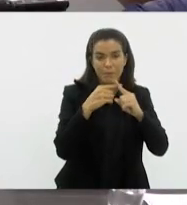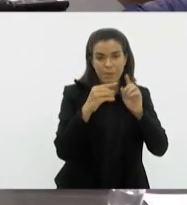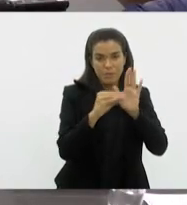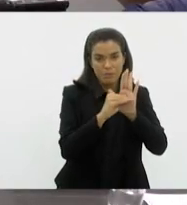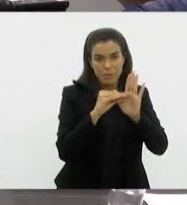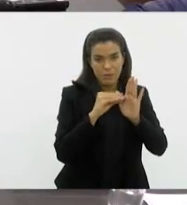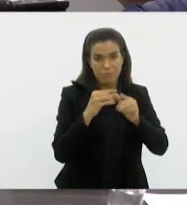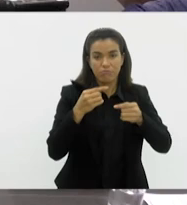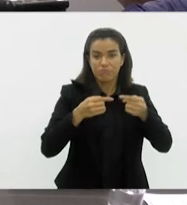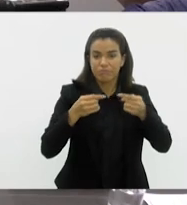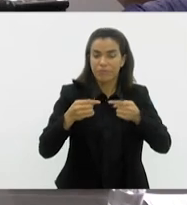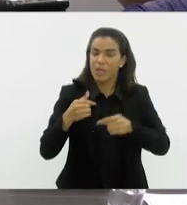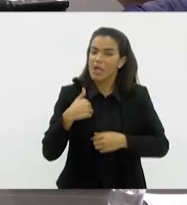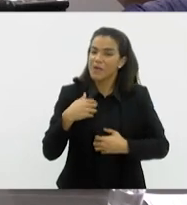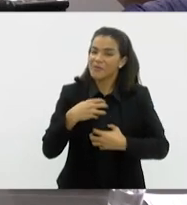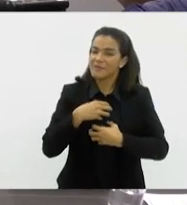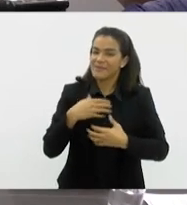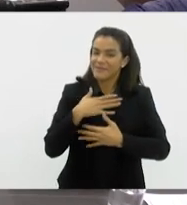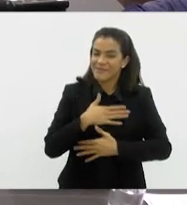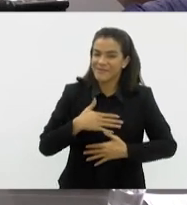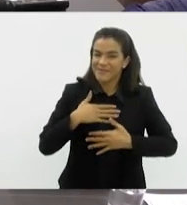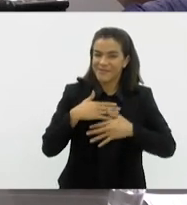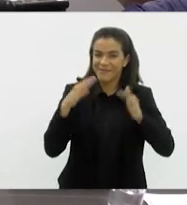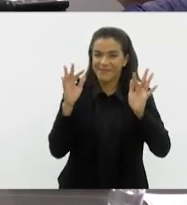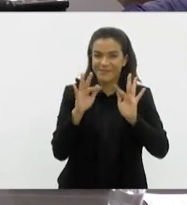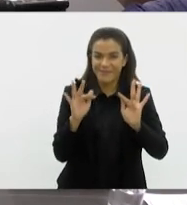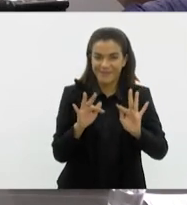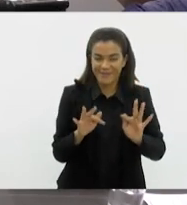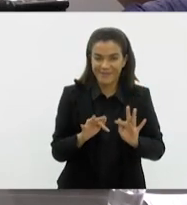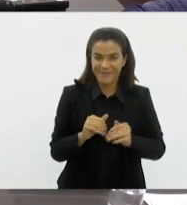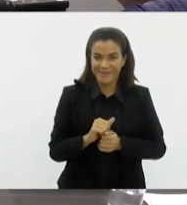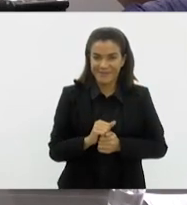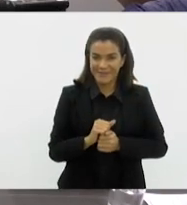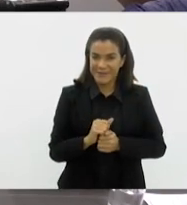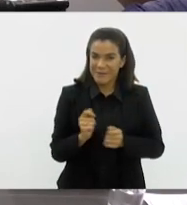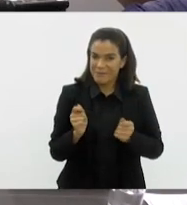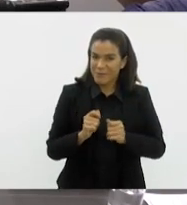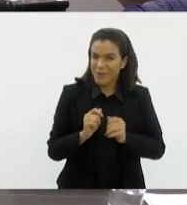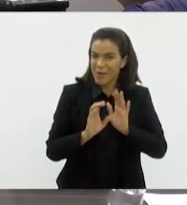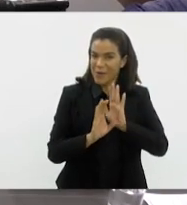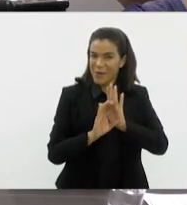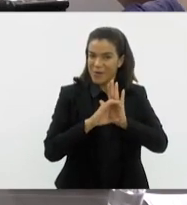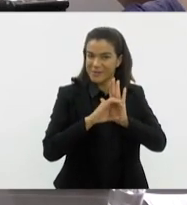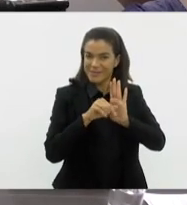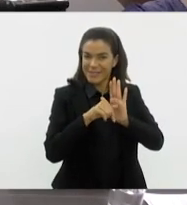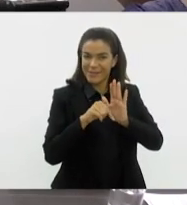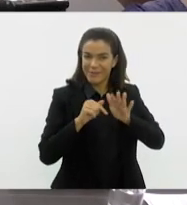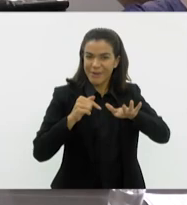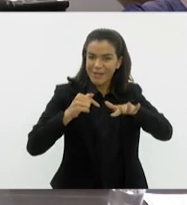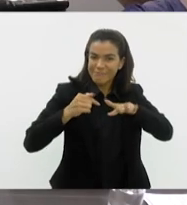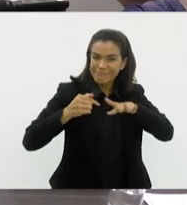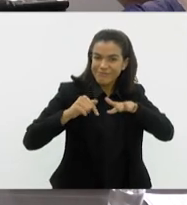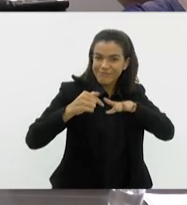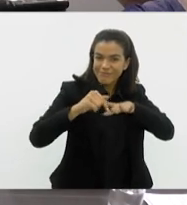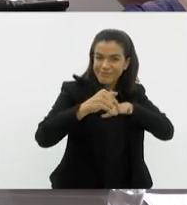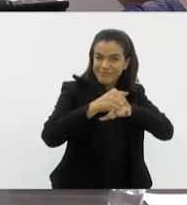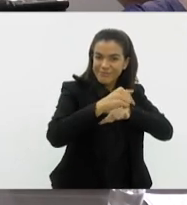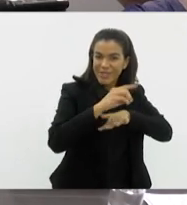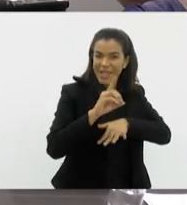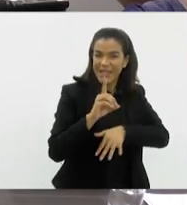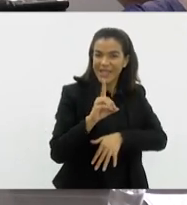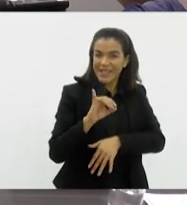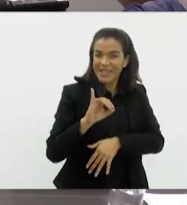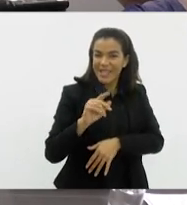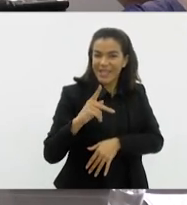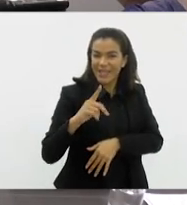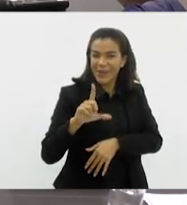Em discussão. Eu vou ficar feliz quando a gente puder aplicar esse conceito para as redes A diplomacia nas